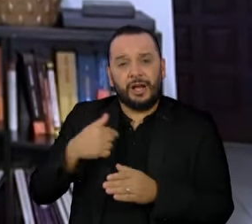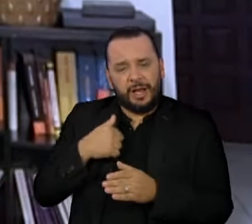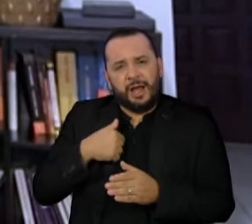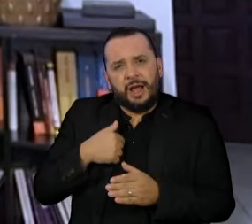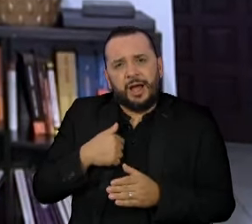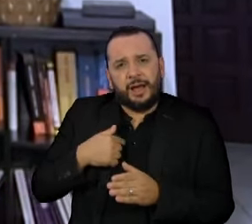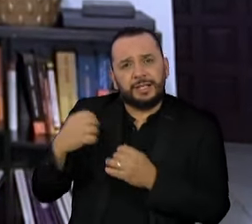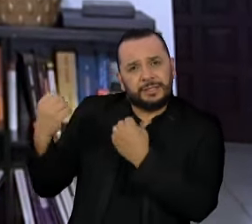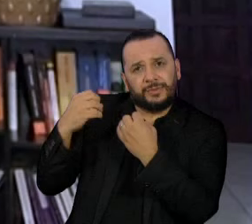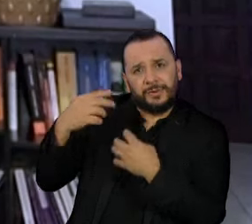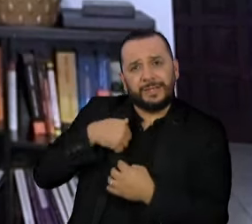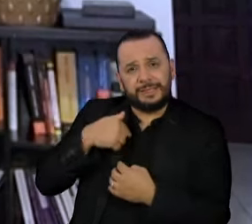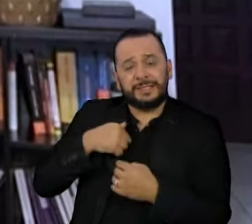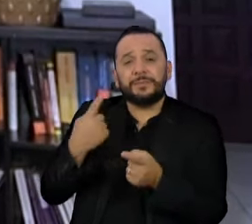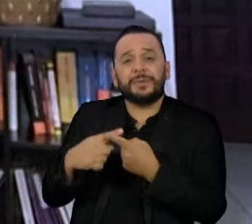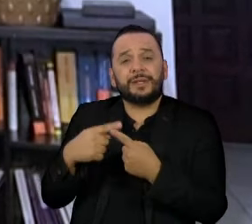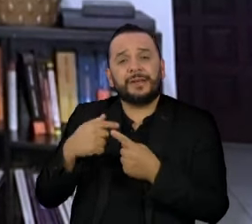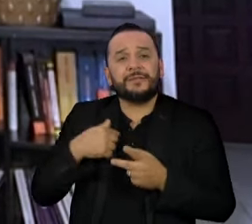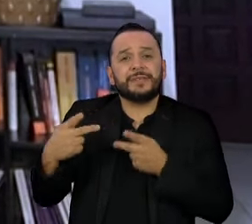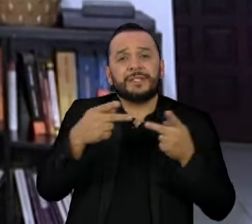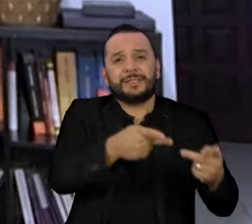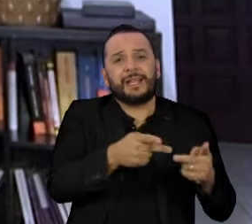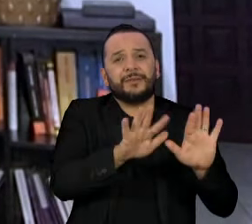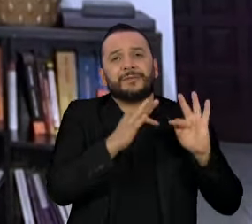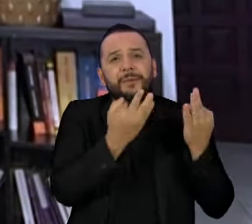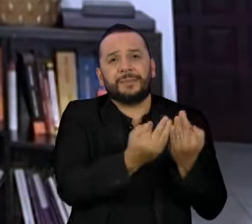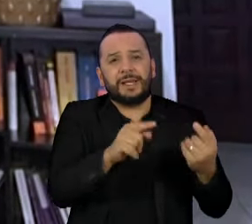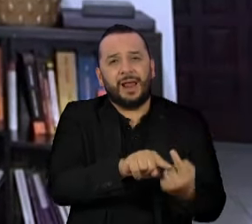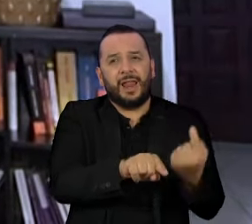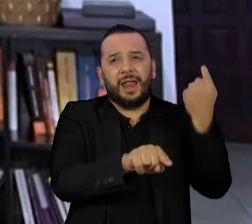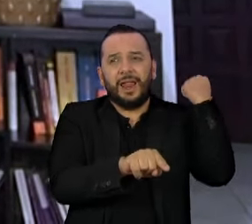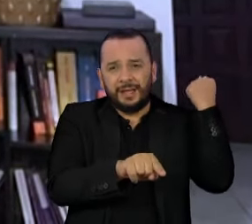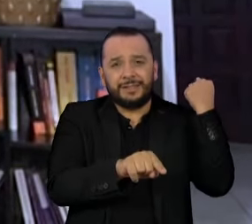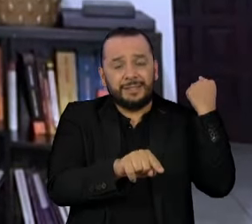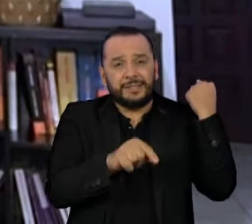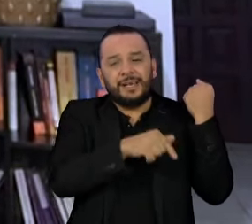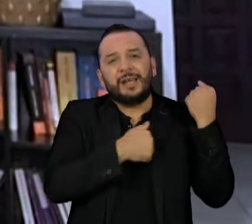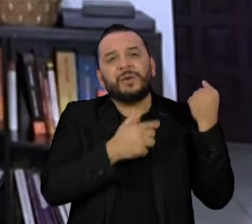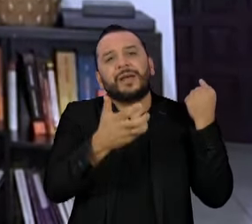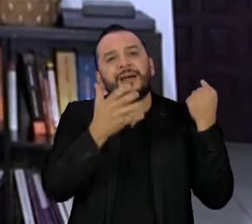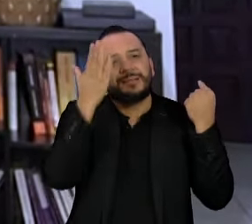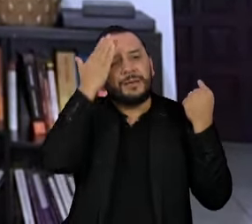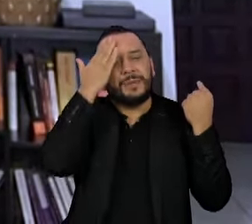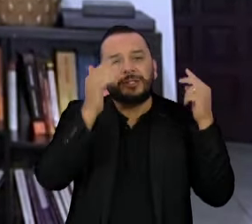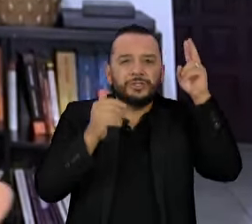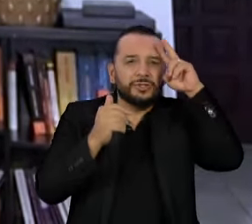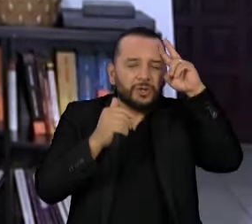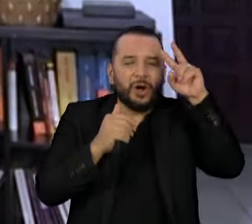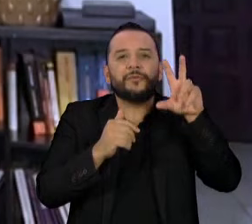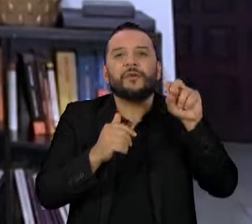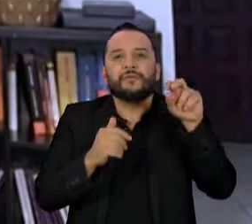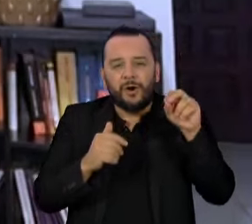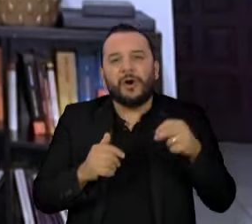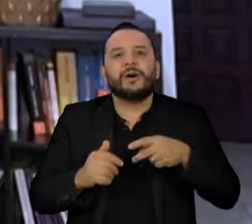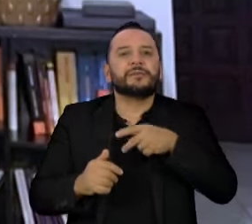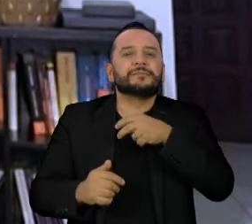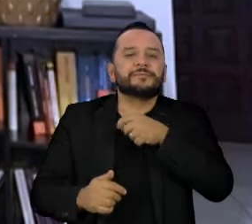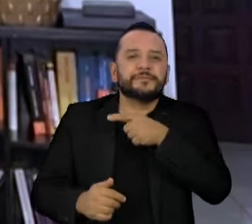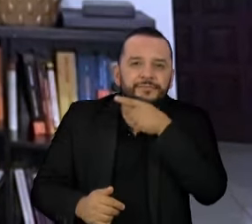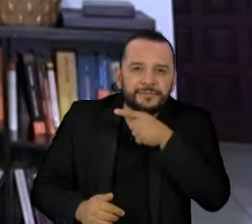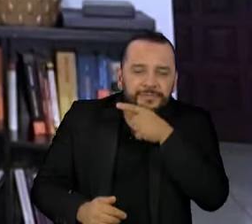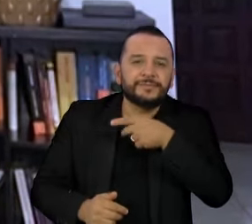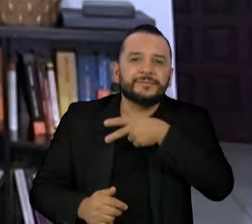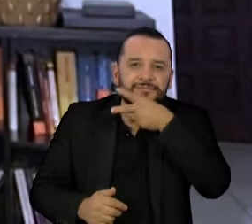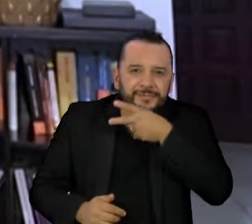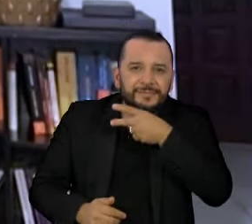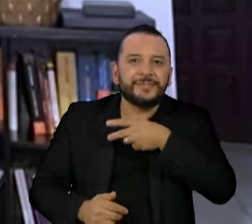ancestral hometown, eu ia gostar de saber, não apenas a história de minha irmã, mas a minha irmã, e minha irmã, e, of course, meu irmão